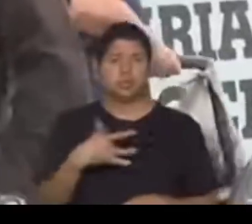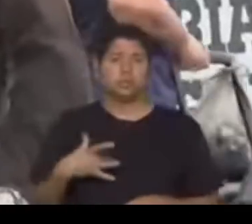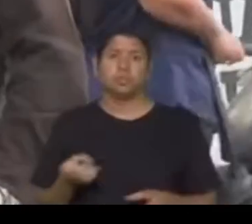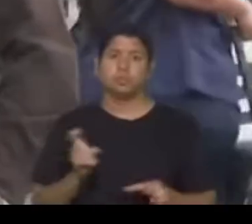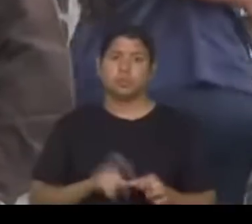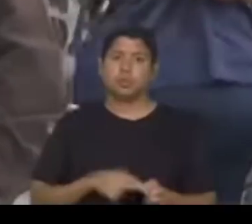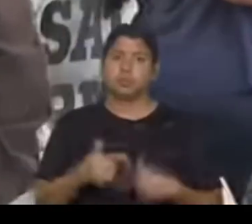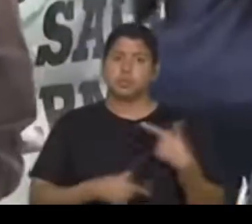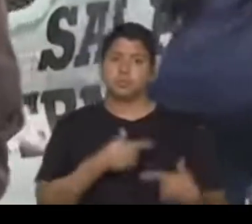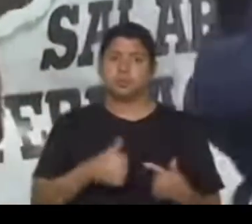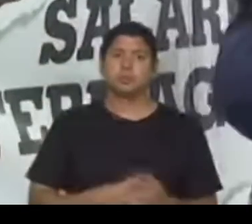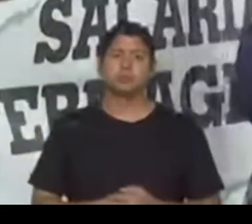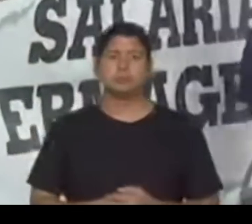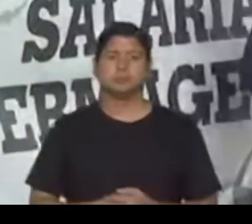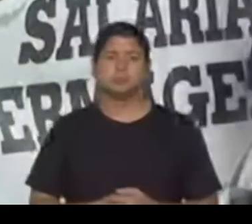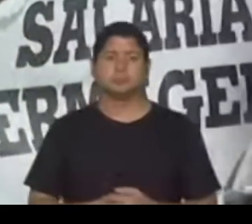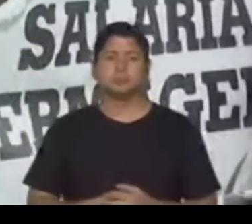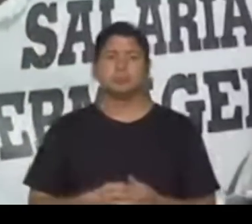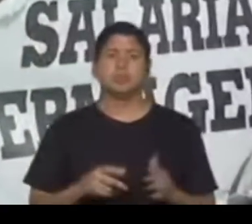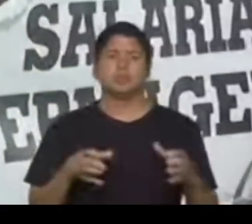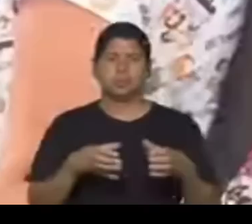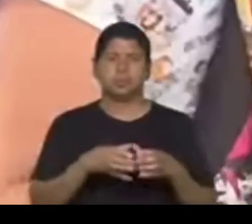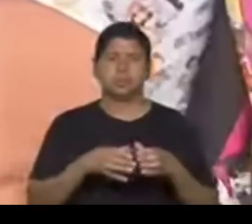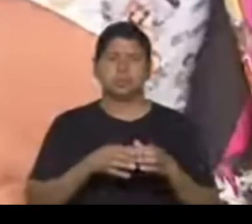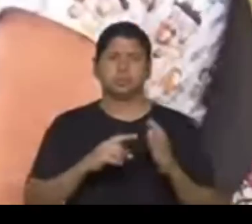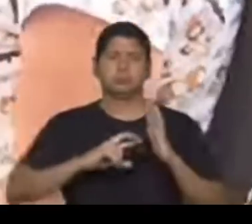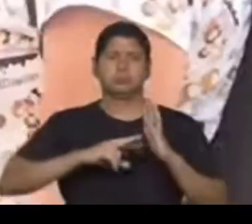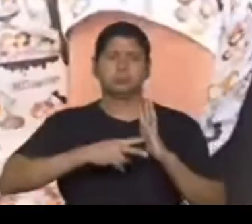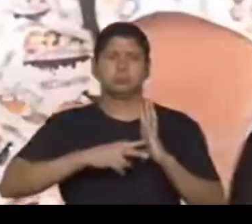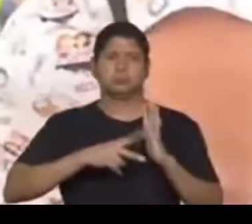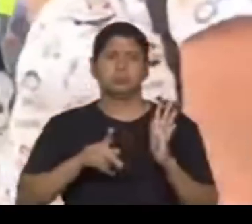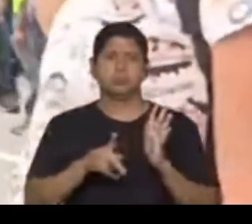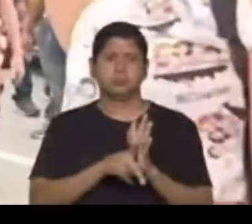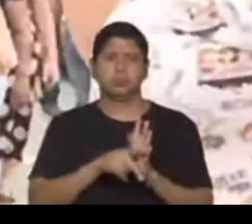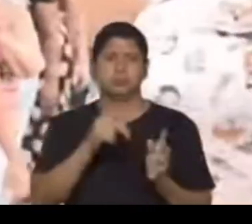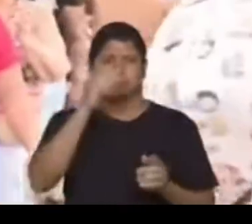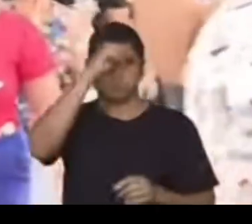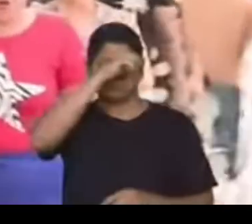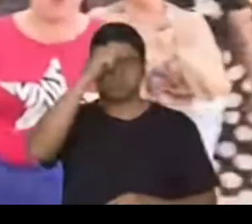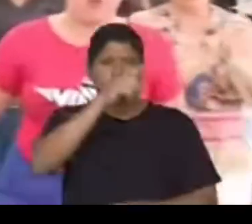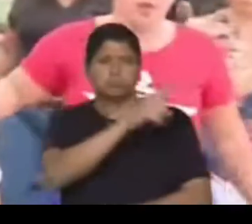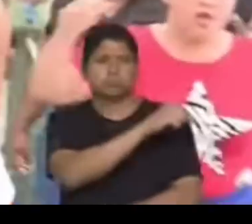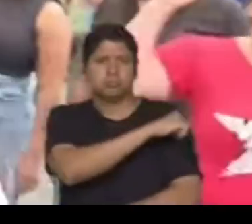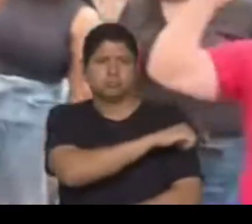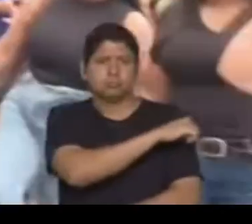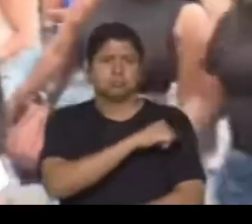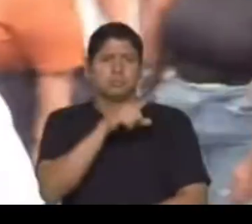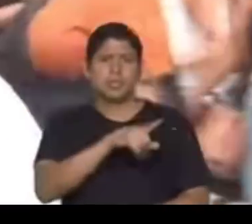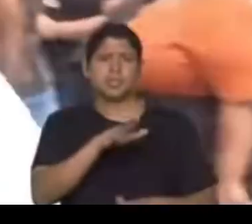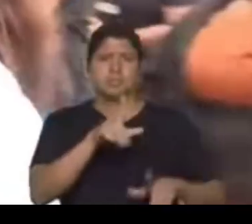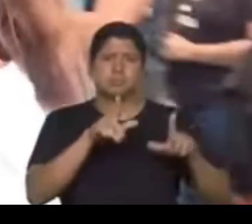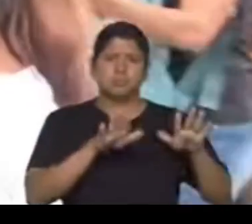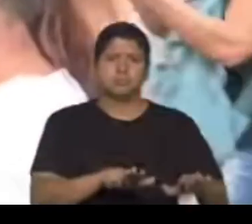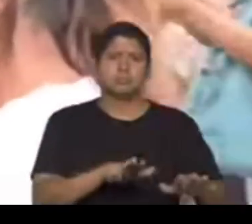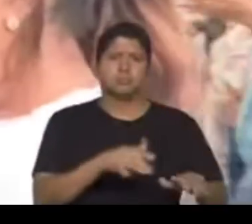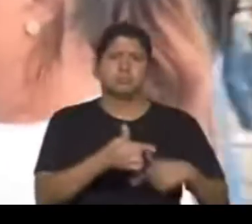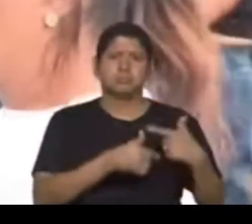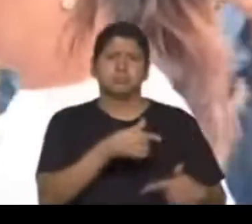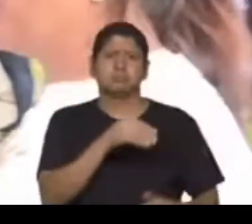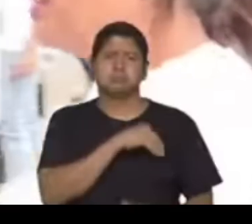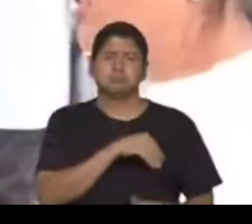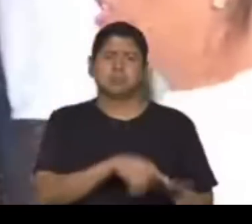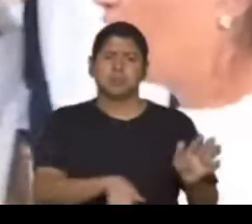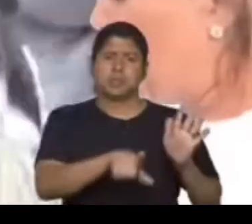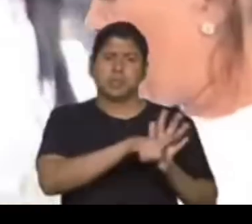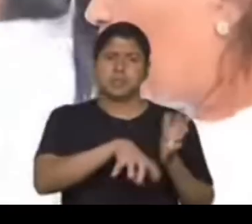ao trabalho. De acordo com o Sindicato dos Enfermeiros, a decisão não afeta os estatutários da capital, que devem seguir a lei